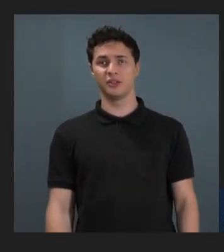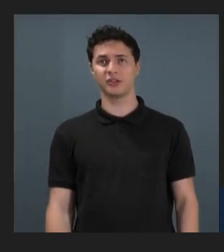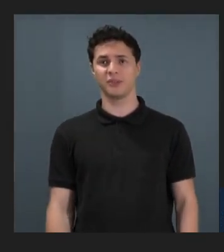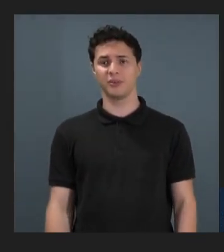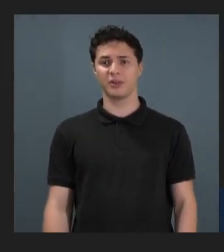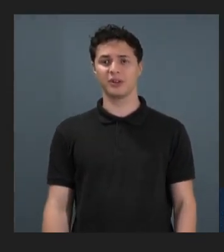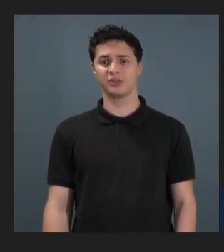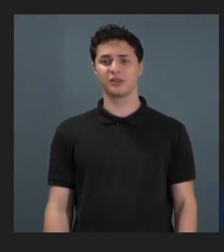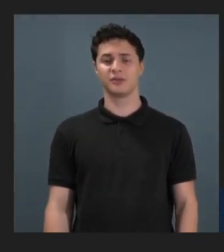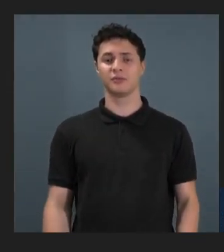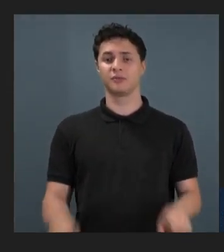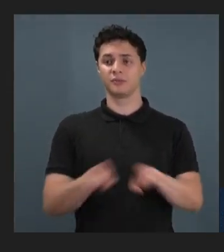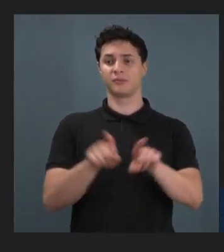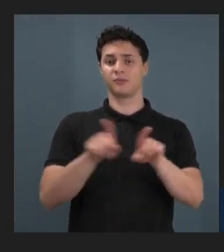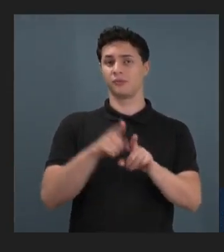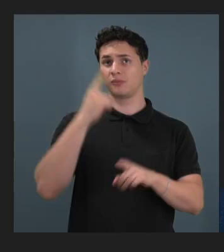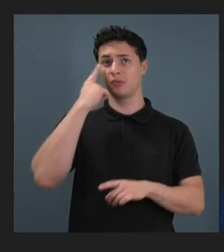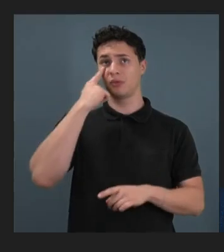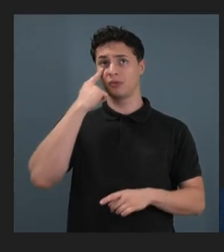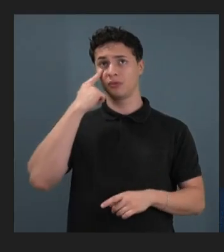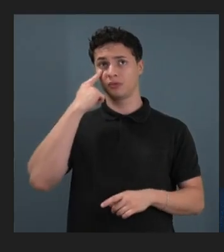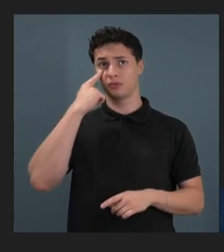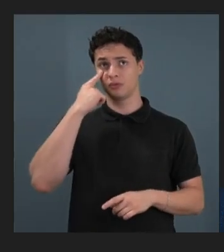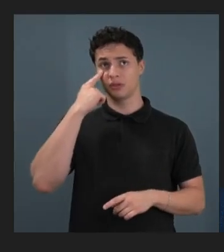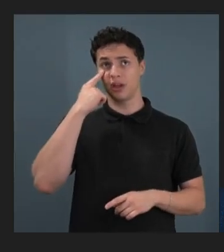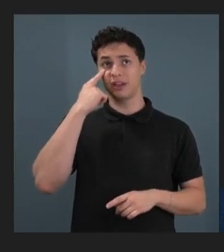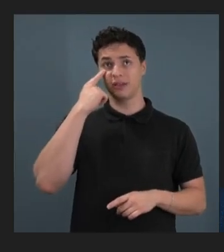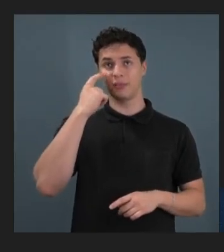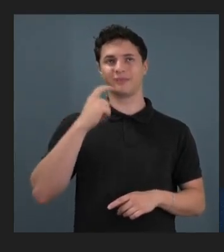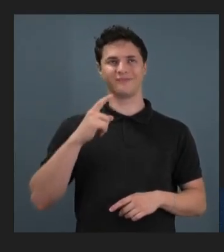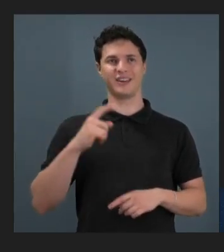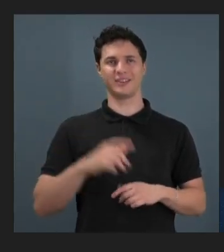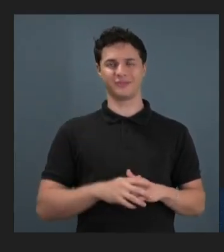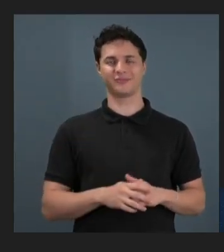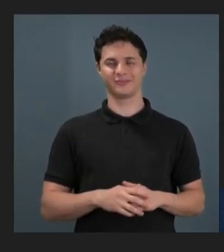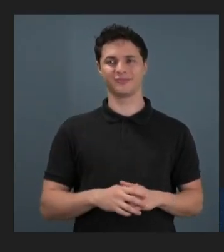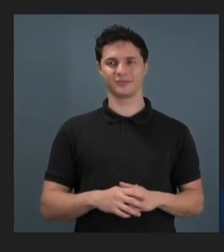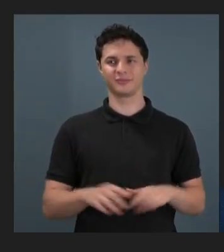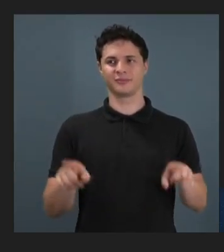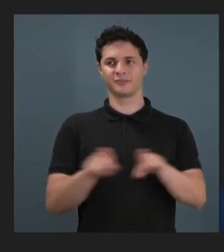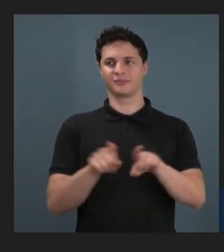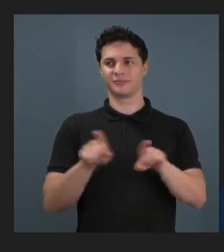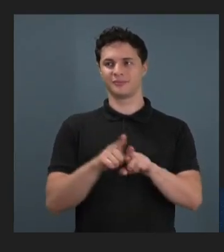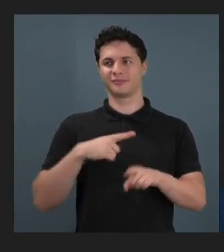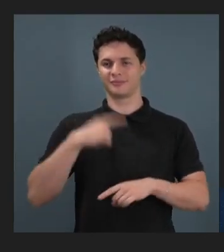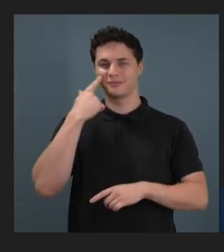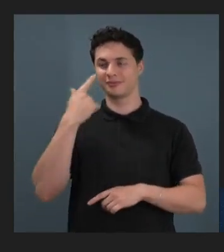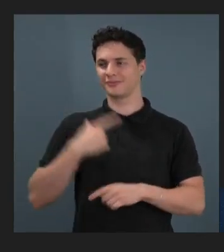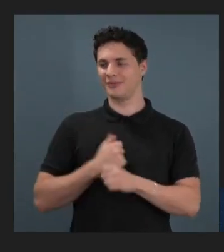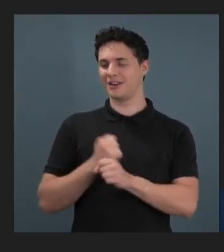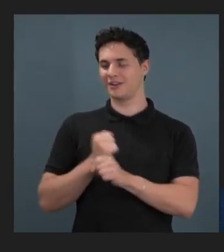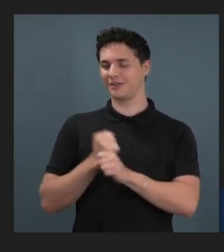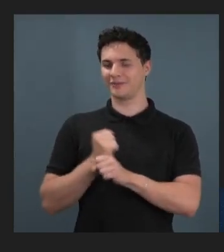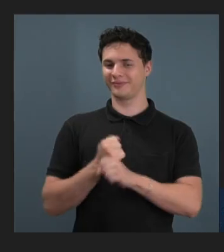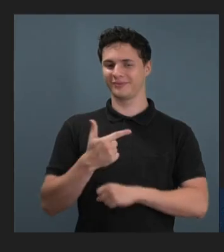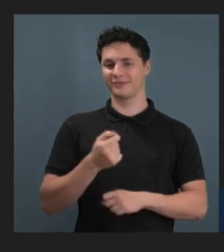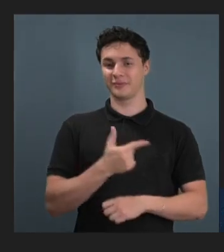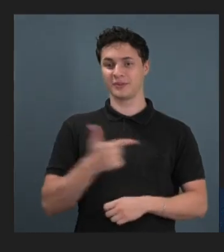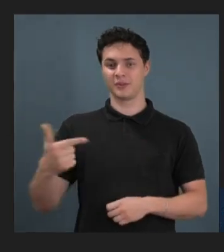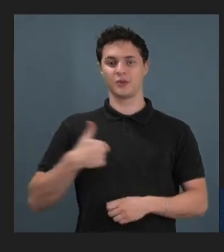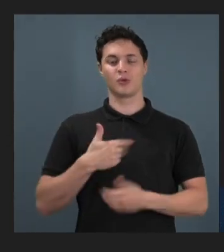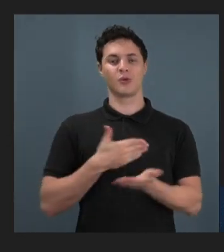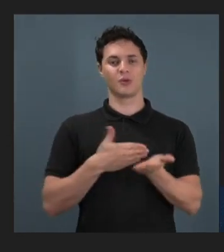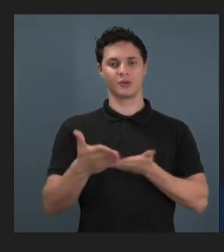instituição. Olha a que ponto nós chegamos, né? Já em 2022, eu